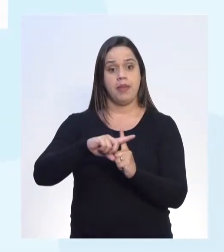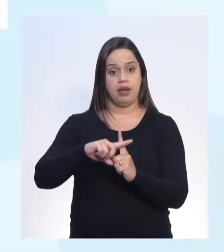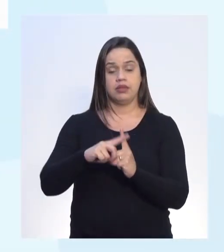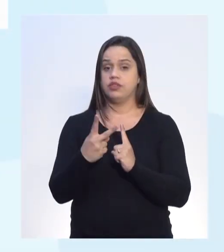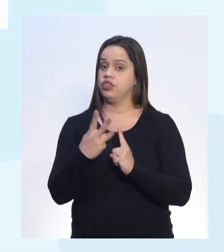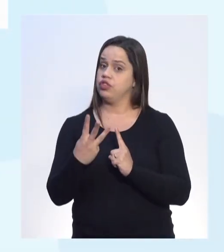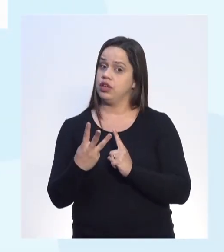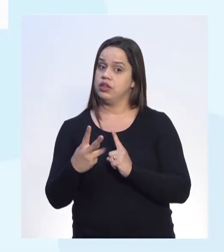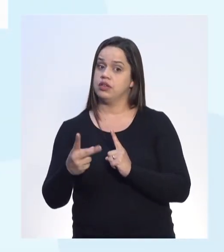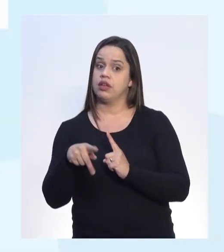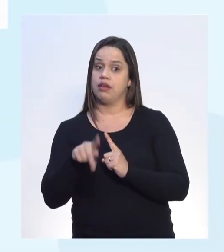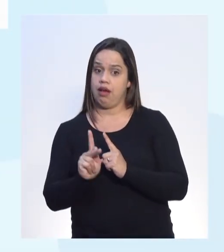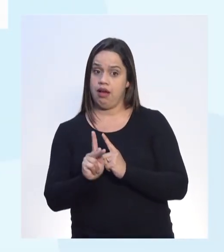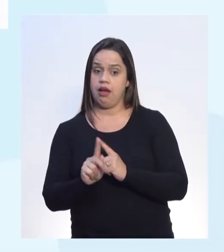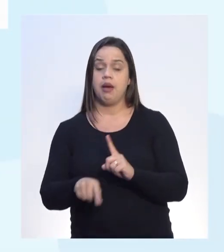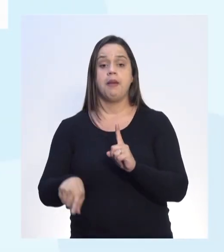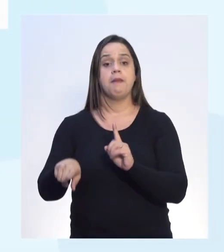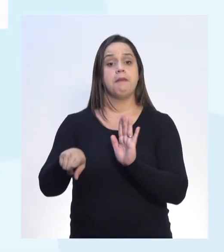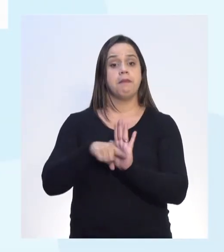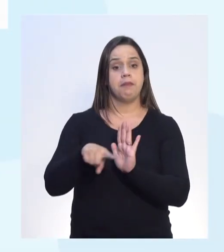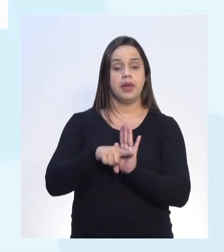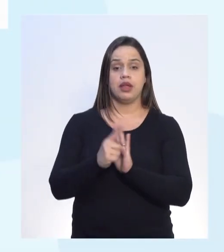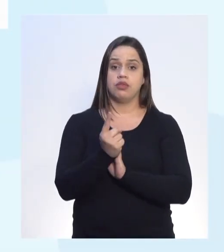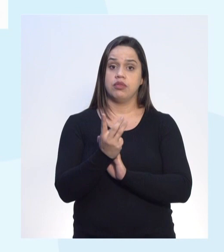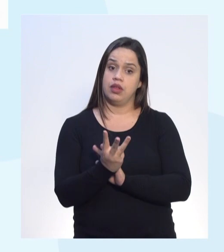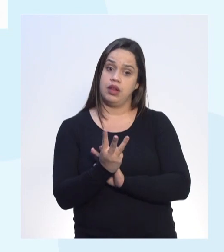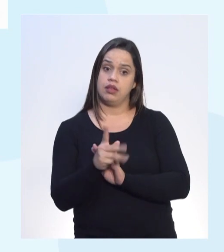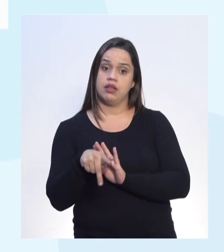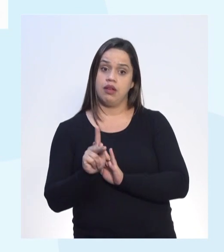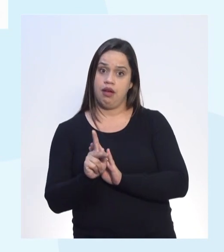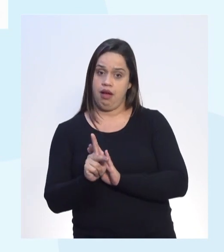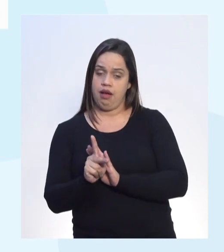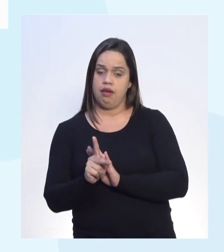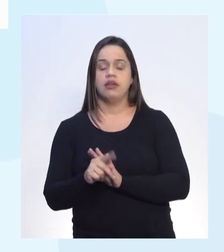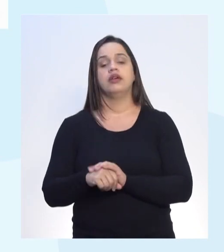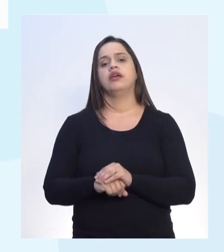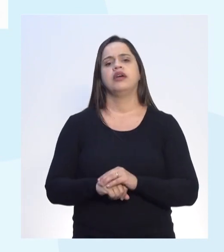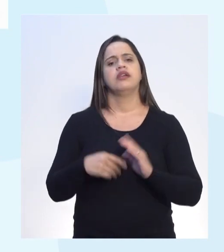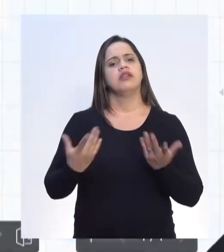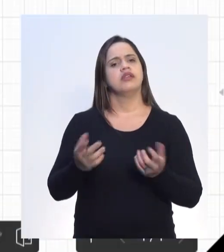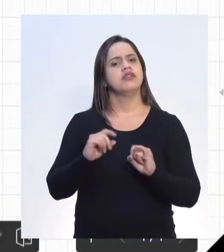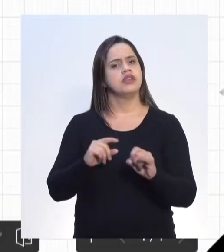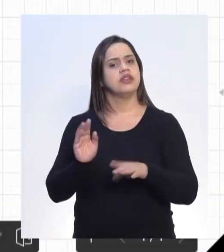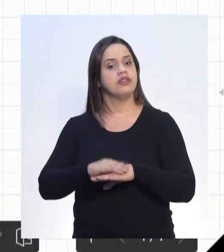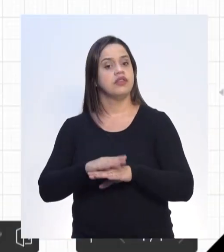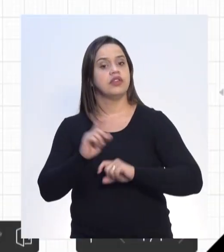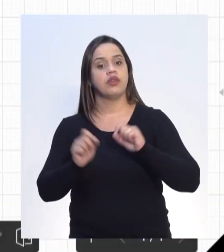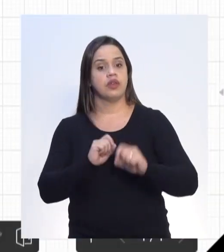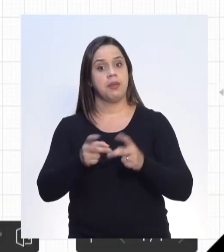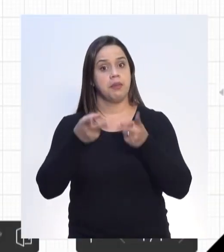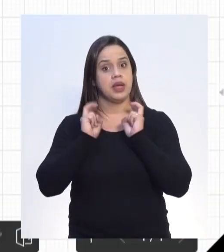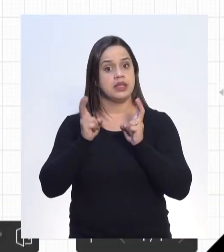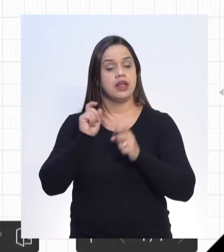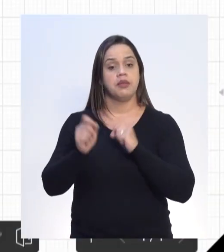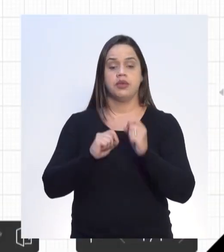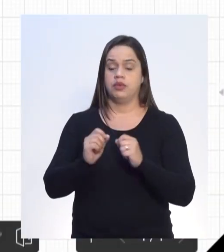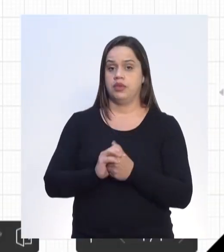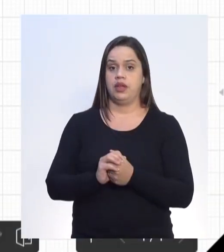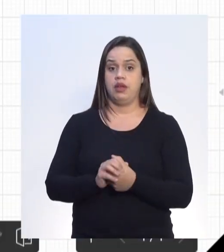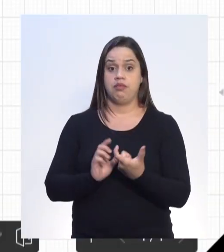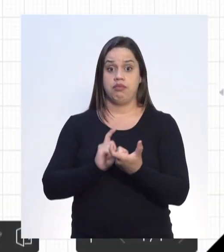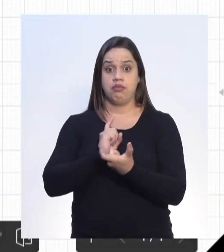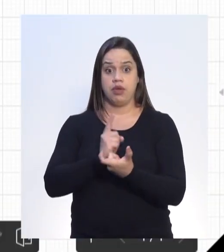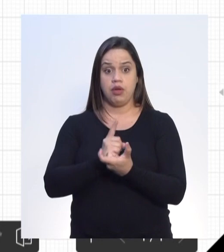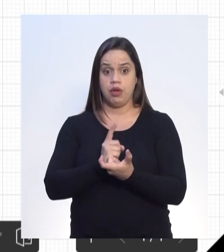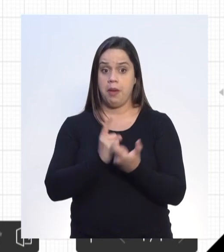cadê? 13K, é isso? Isso. Menos 13K Aí, se você fizer, ó, perceba, os monômios são semelhantes, ó, carregam